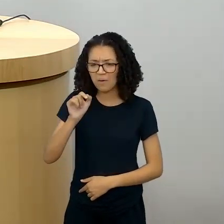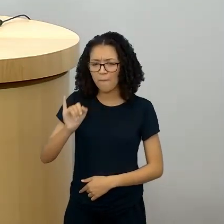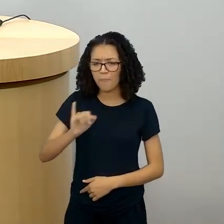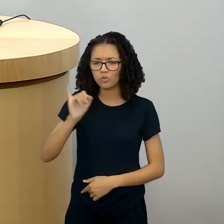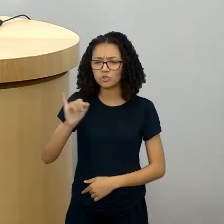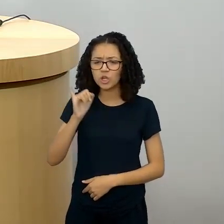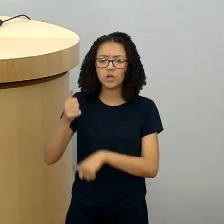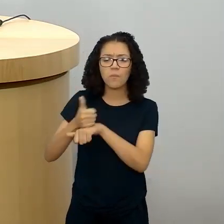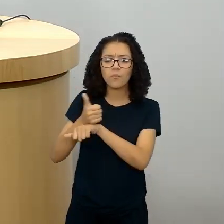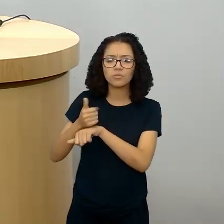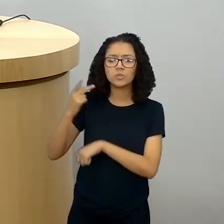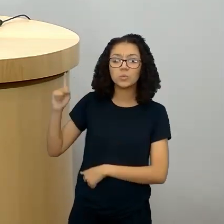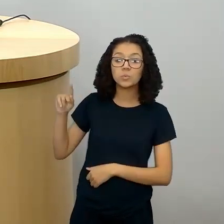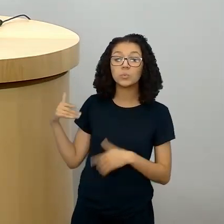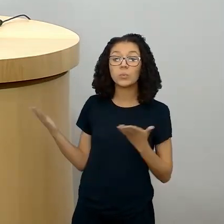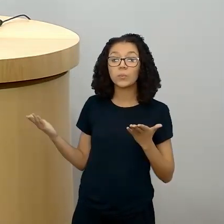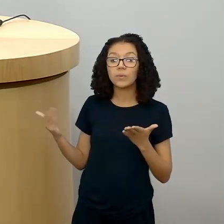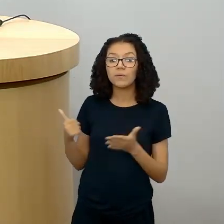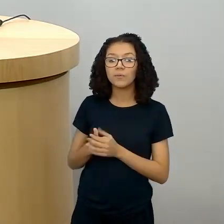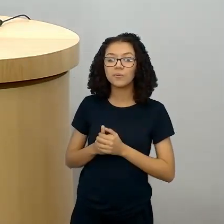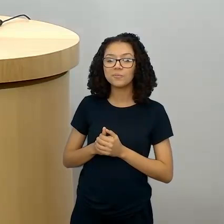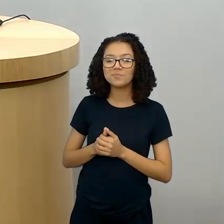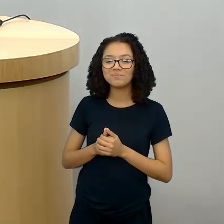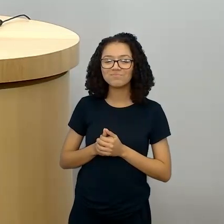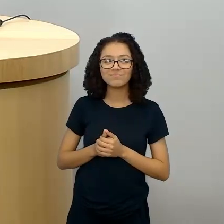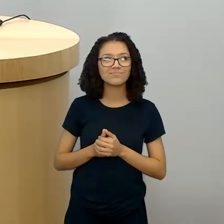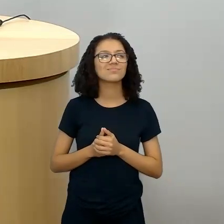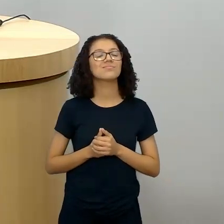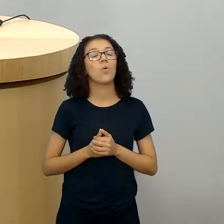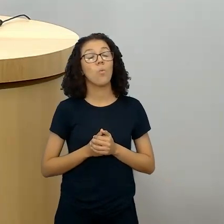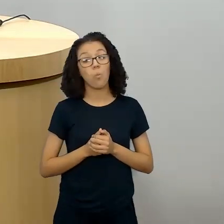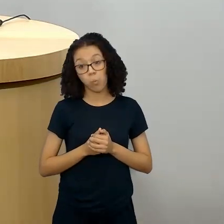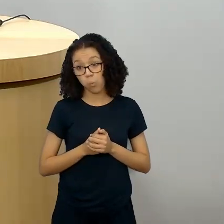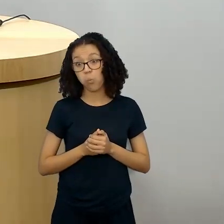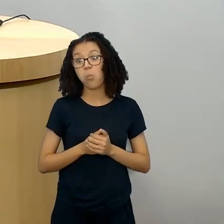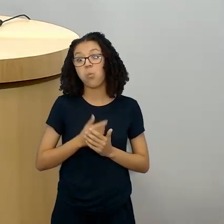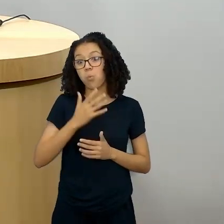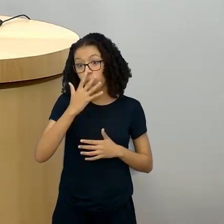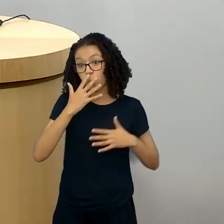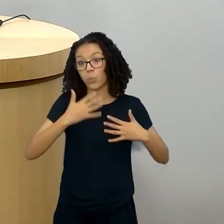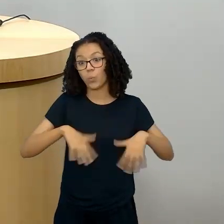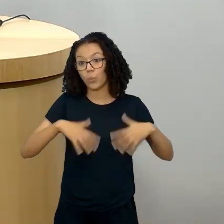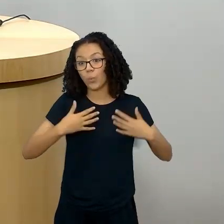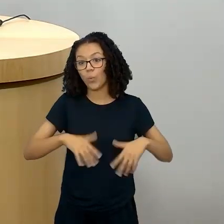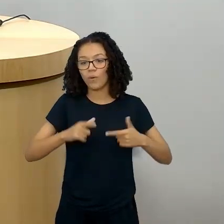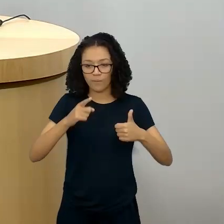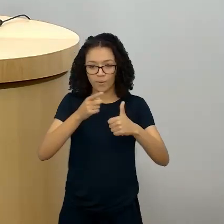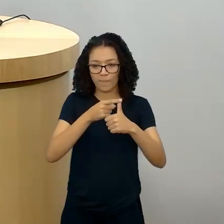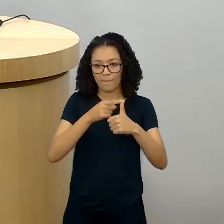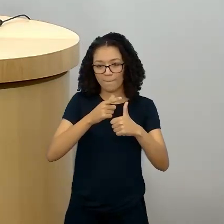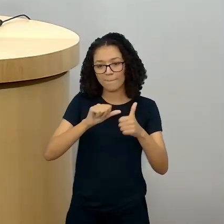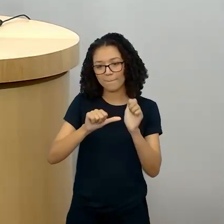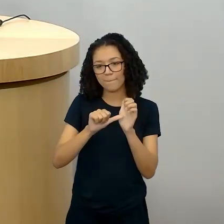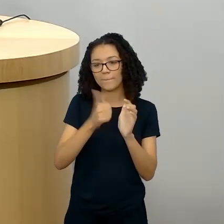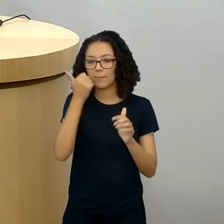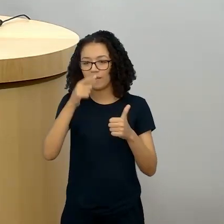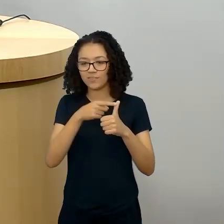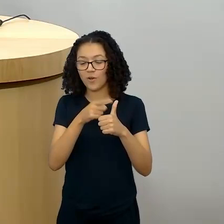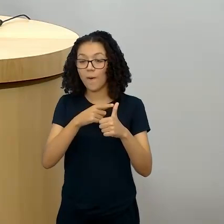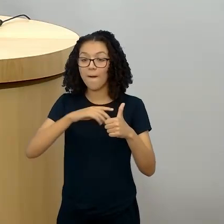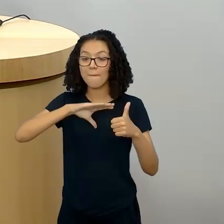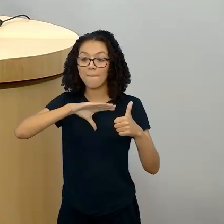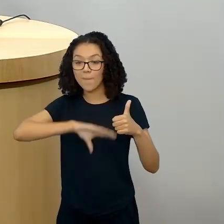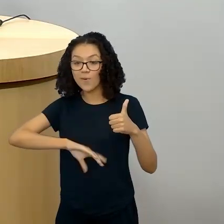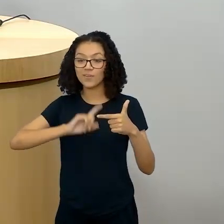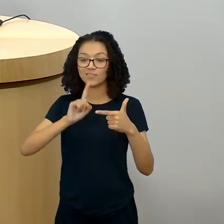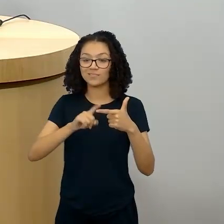vocês? Fala. Muito importante. É a segunda língua. Como se diz na pesquisa, você